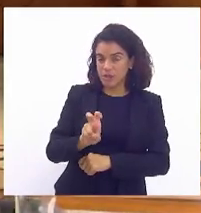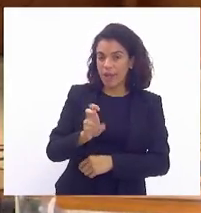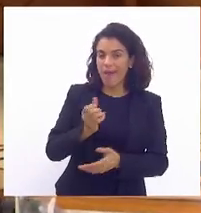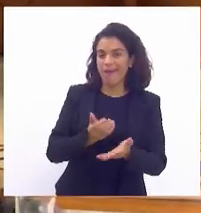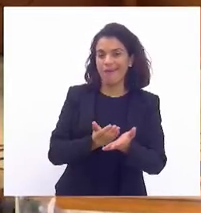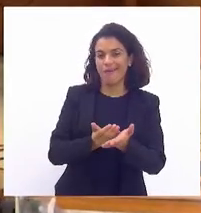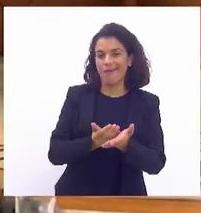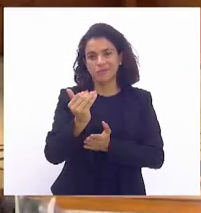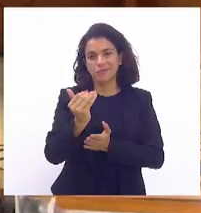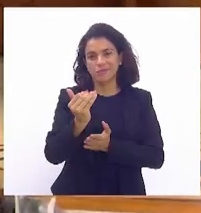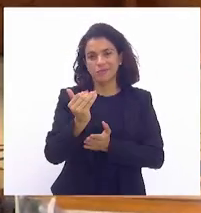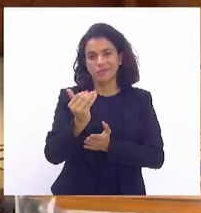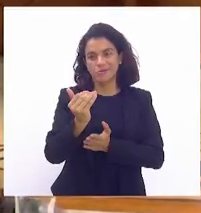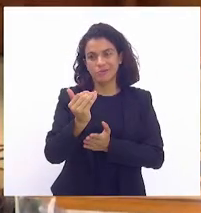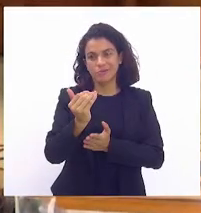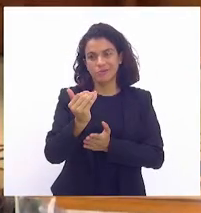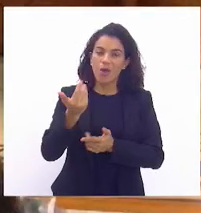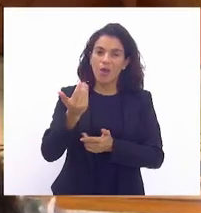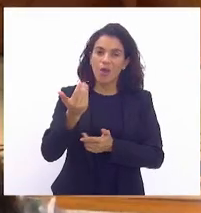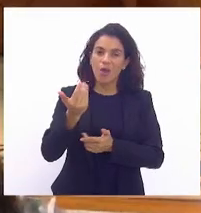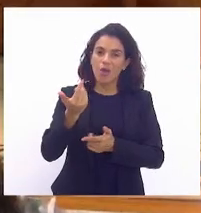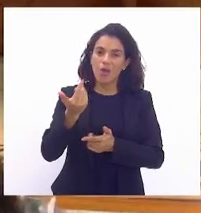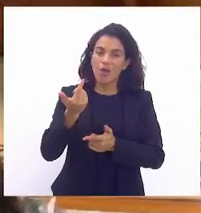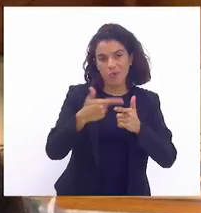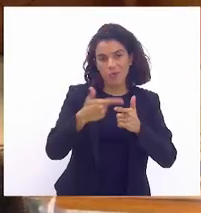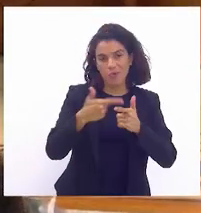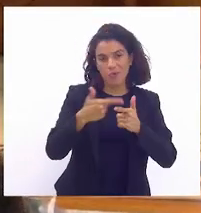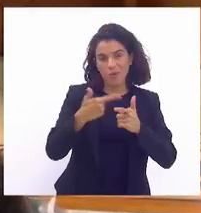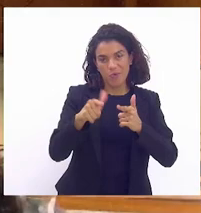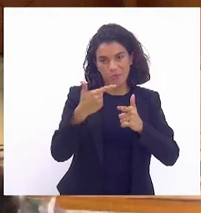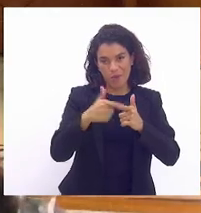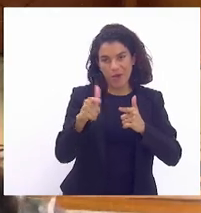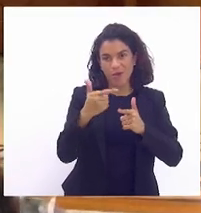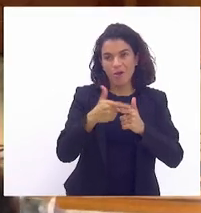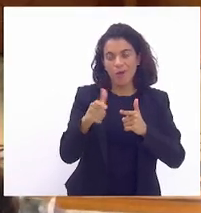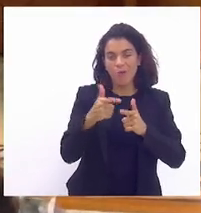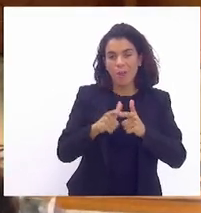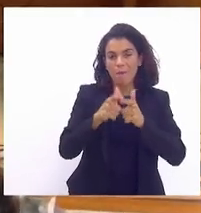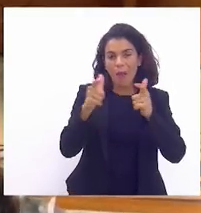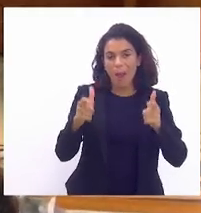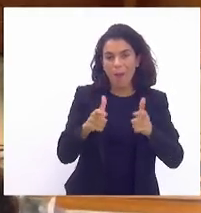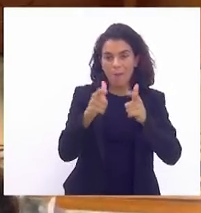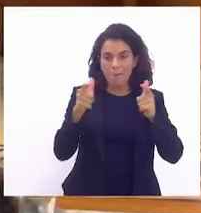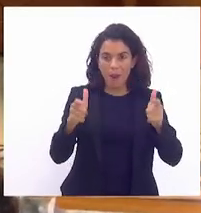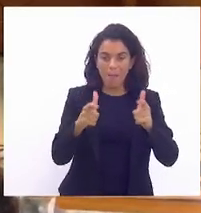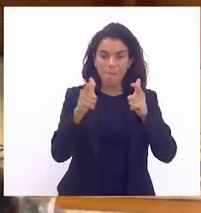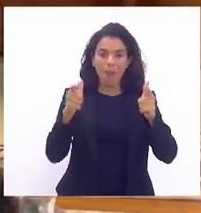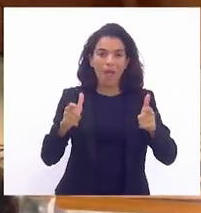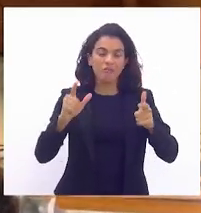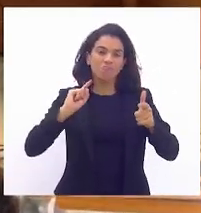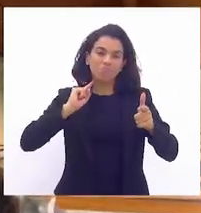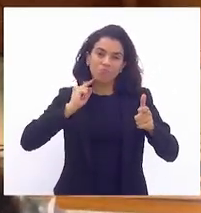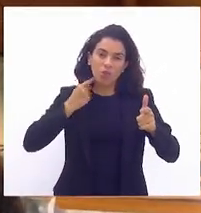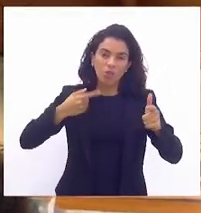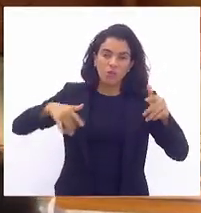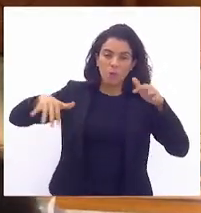começou a grande problema de aumento da poluição,